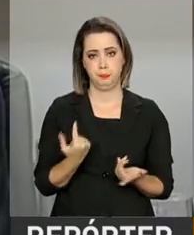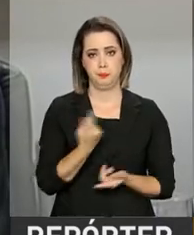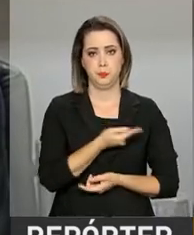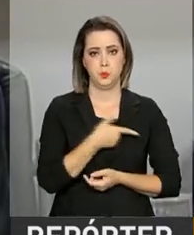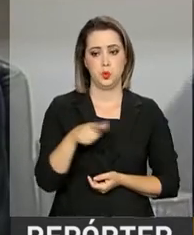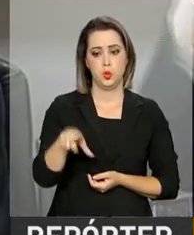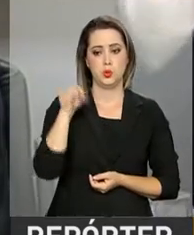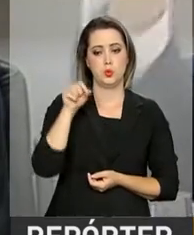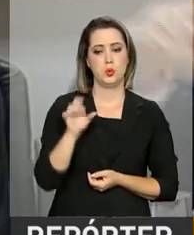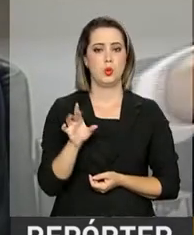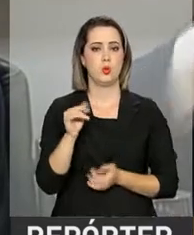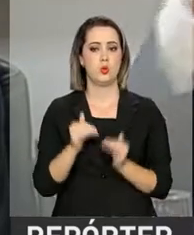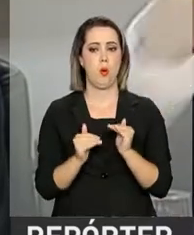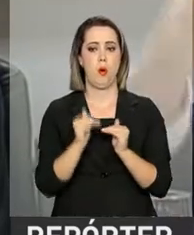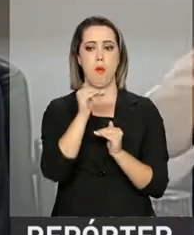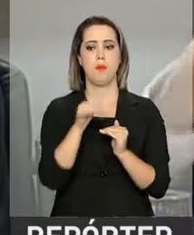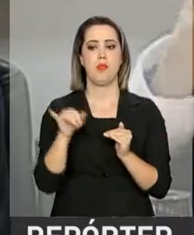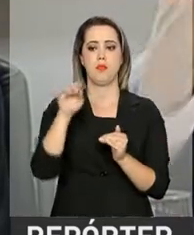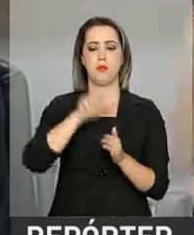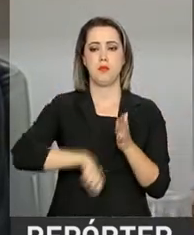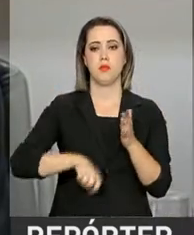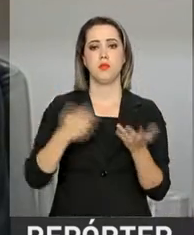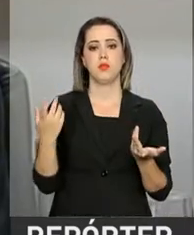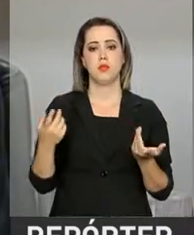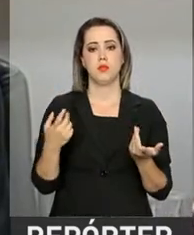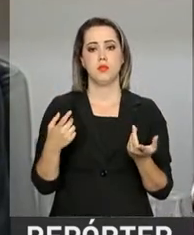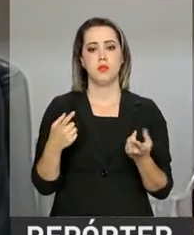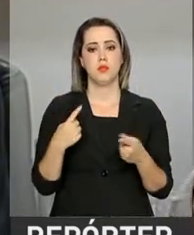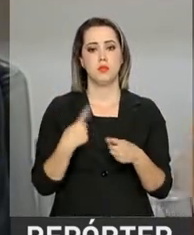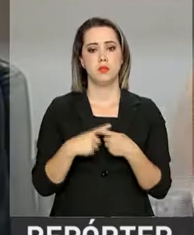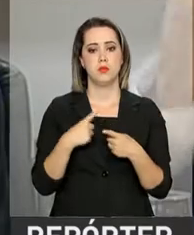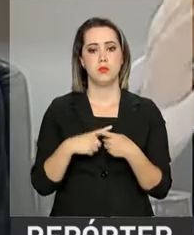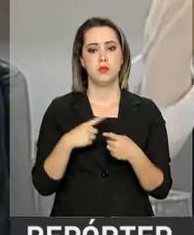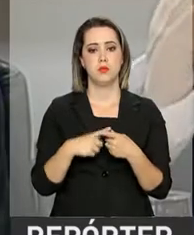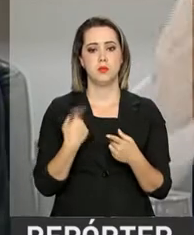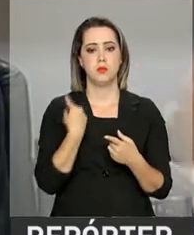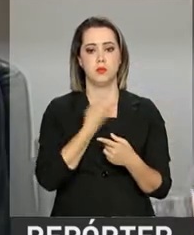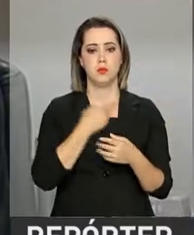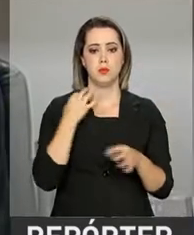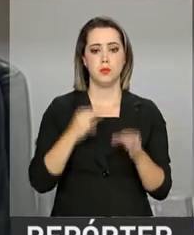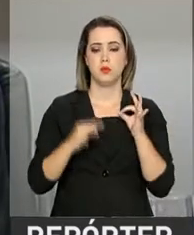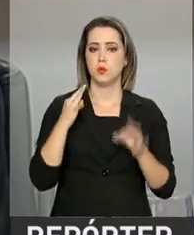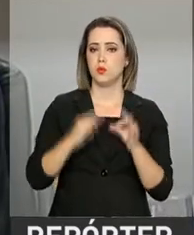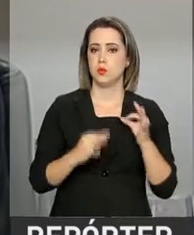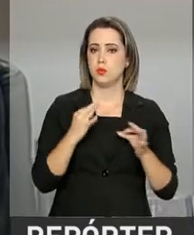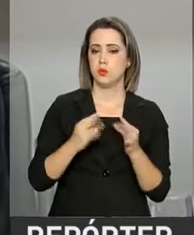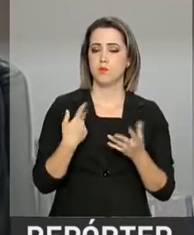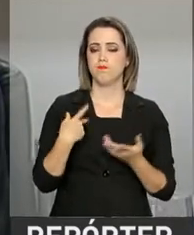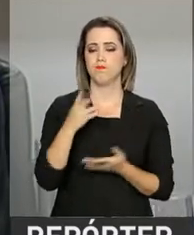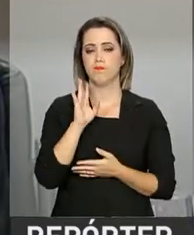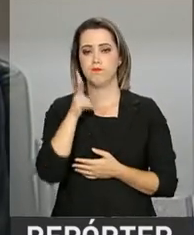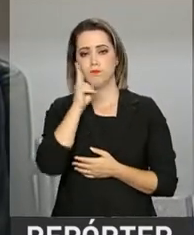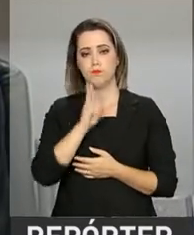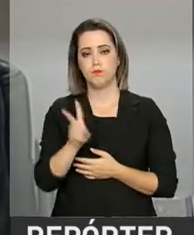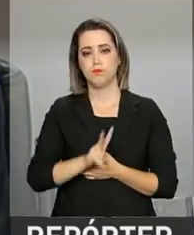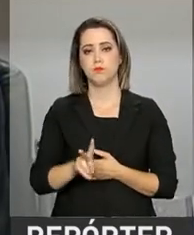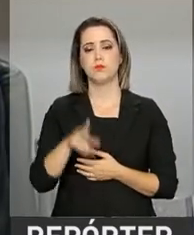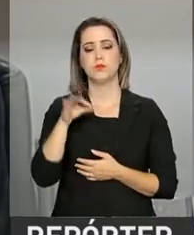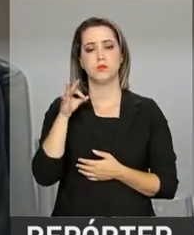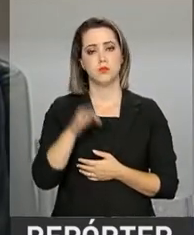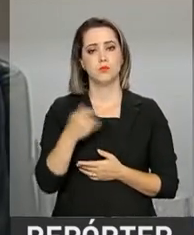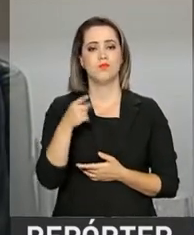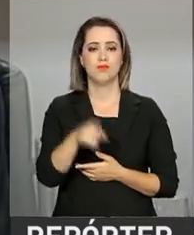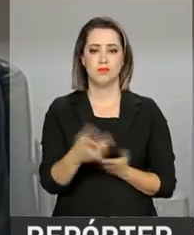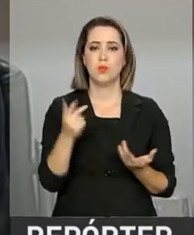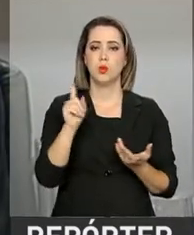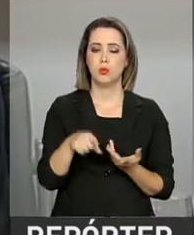simplesmente aumentos de impostos ou tributos porque julgamos como temos avaliado outras vezes que isso